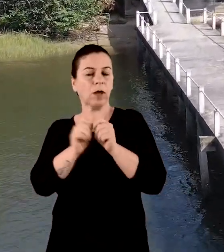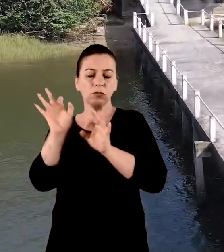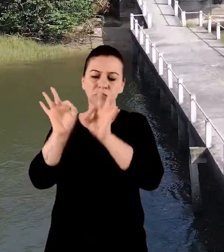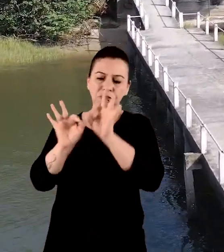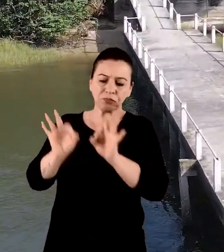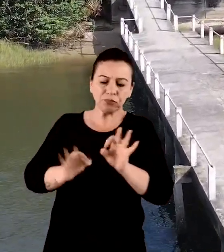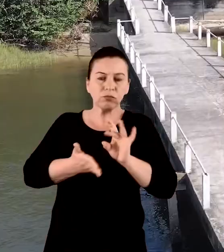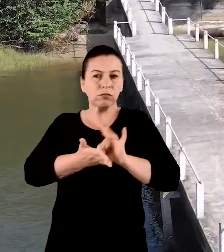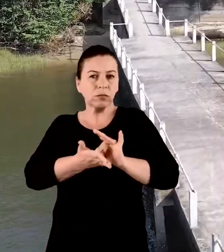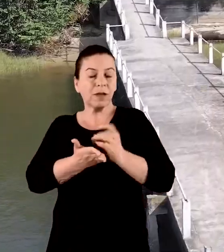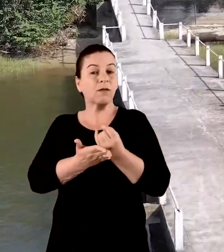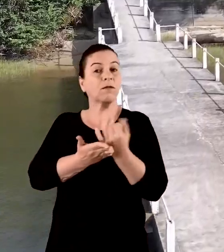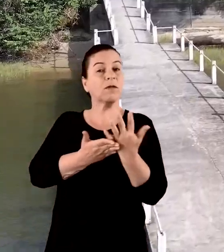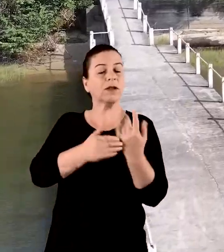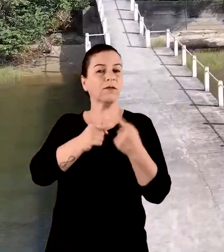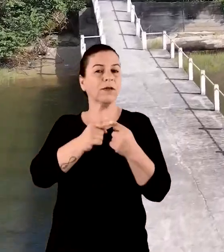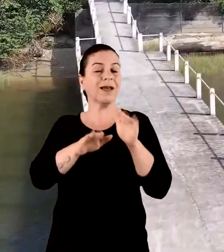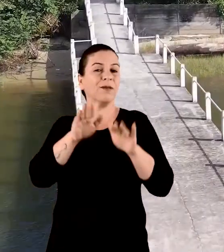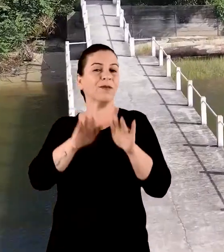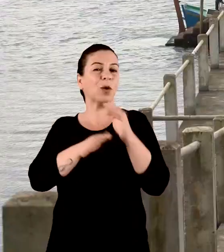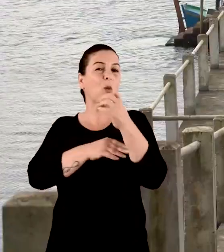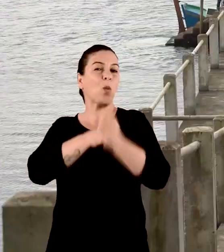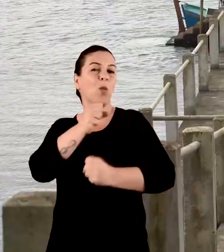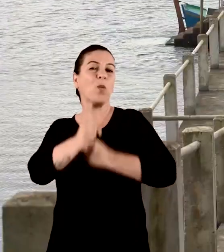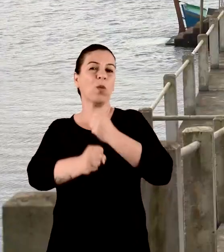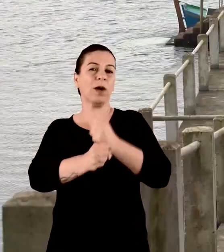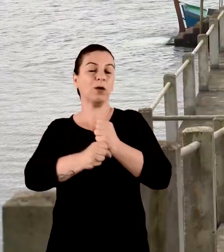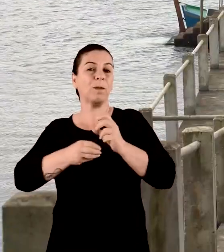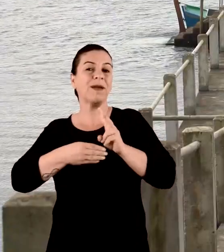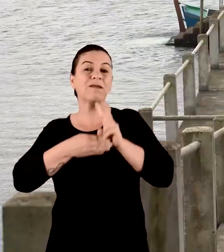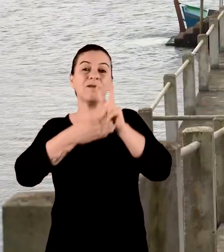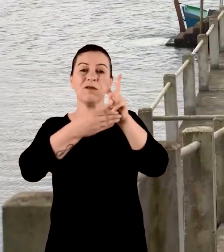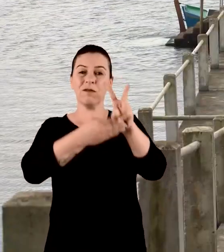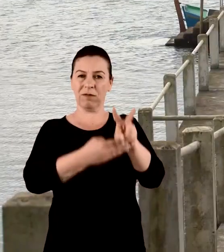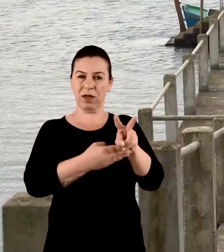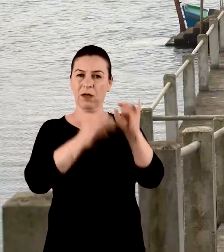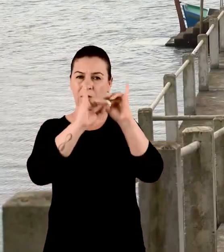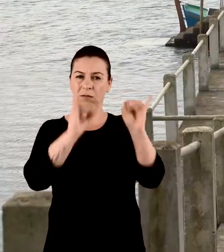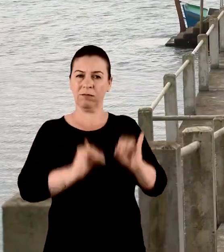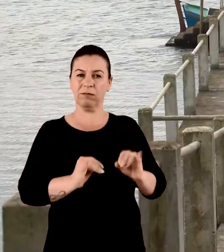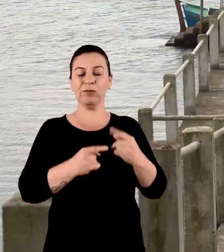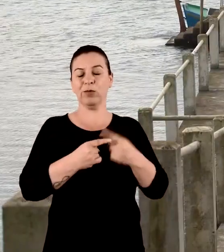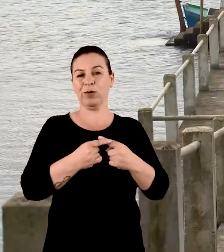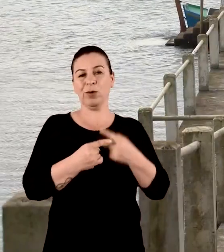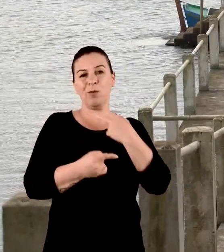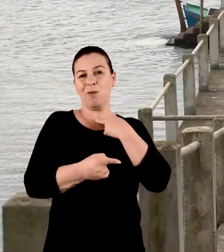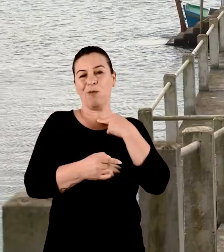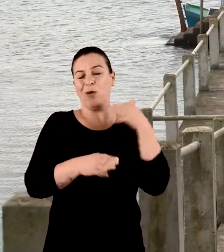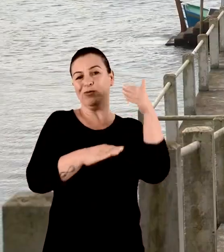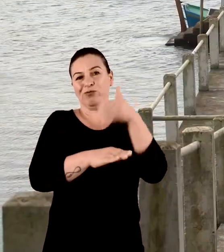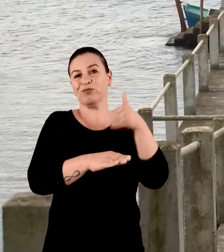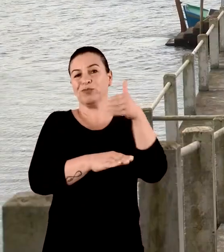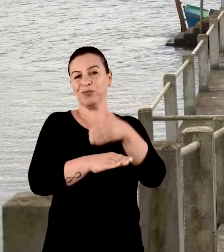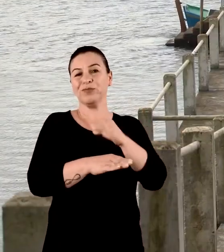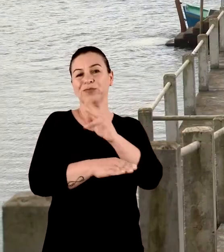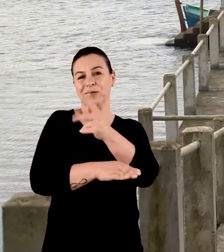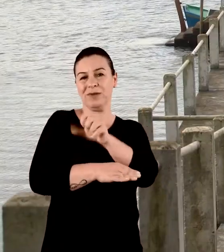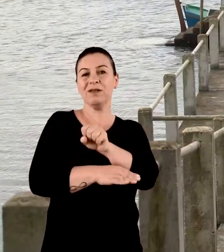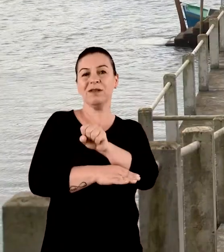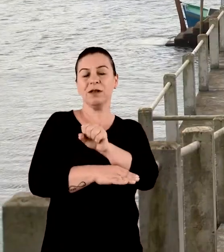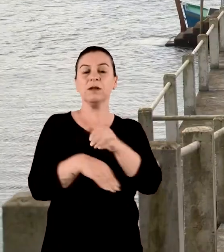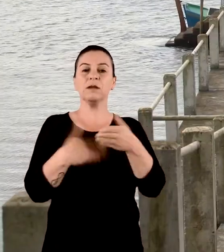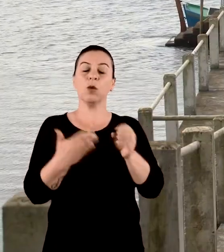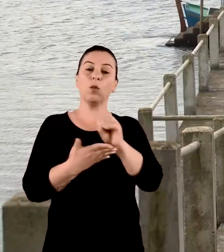faço a restauração. Muitas vezes levo 1 ano para devolver essa peça, porque eu não posso estar sempre vindo às